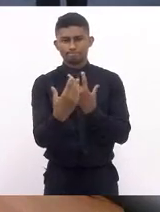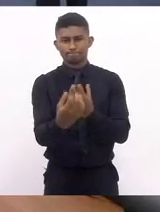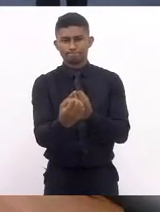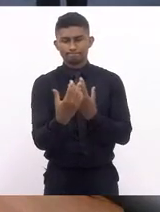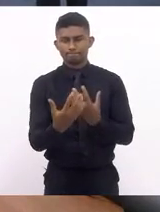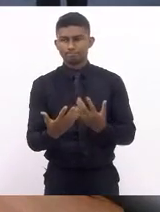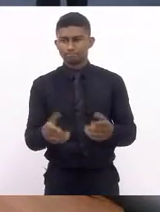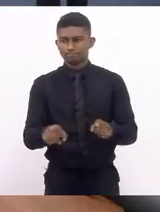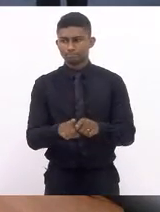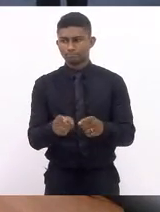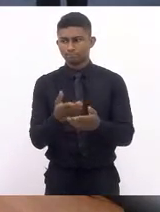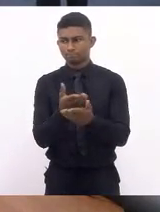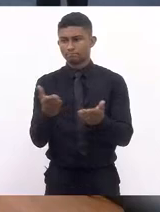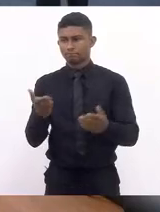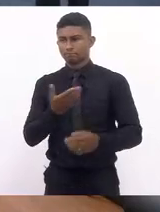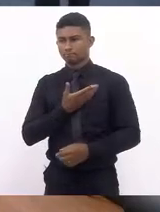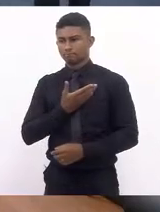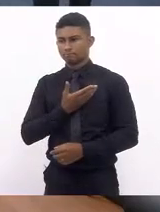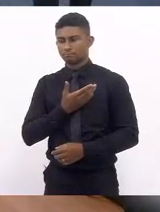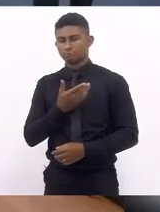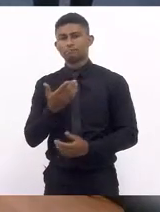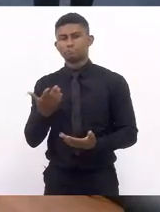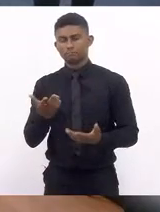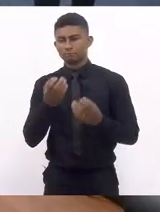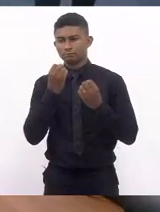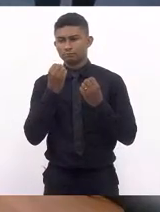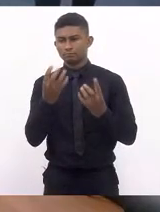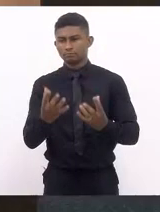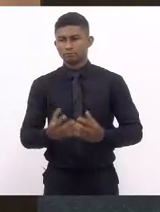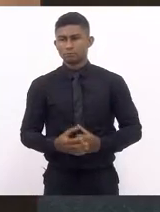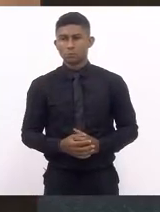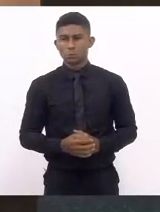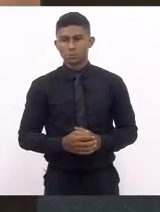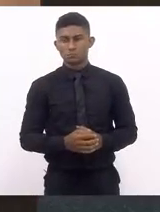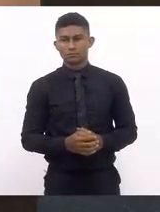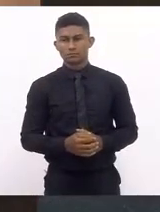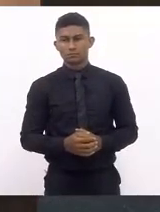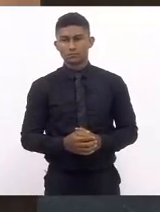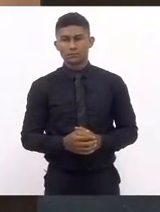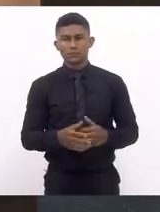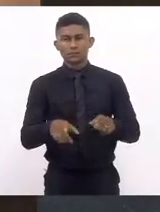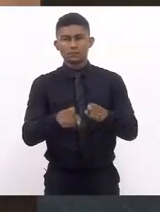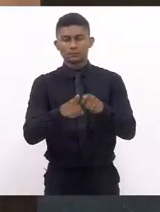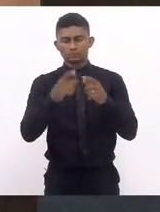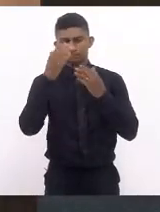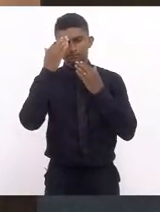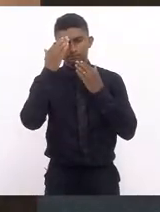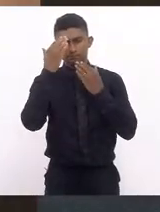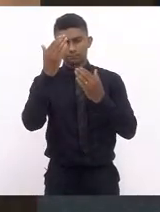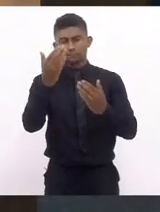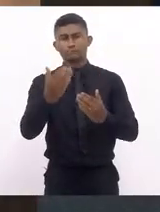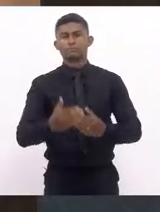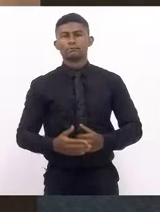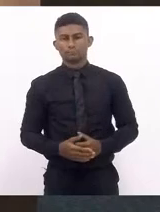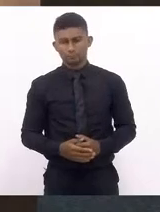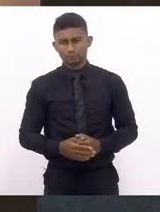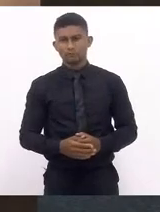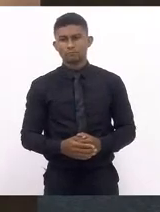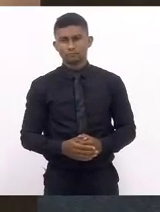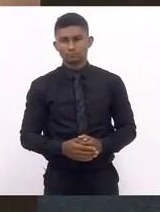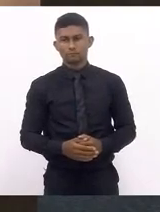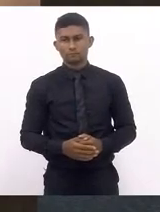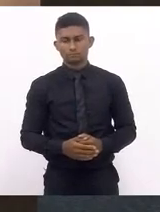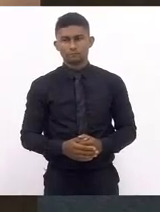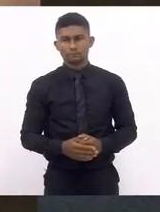também pela nossa amizade que foi feita aqui e também agradecer Olá Hoje